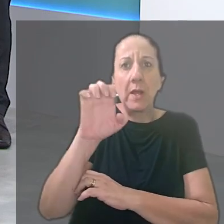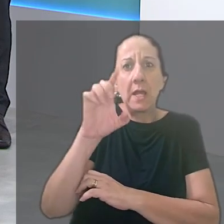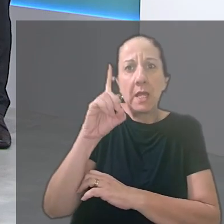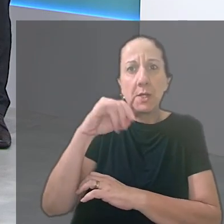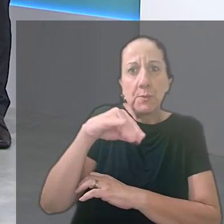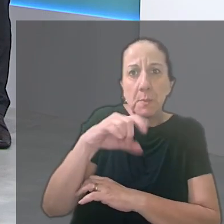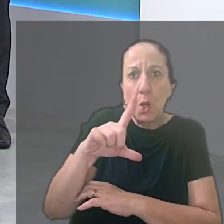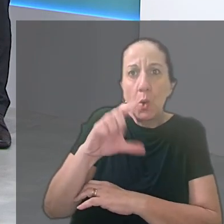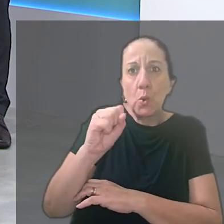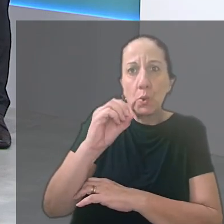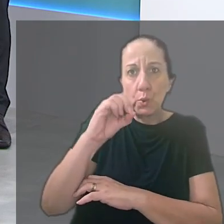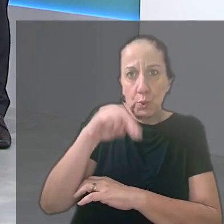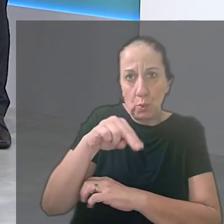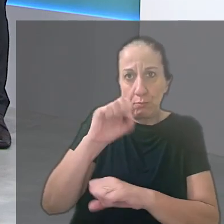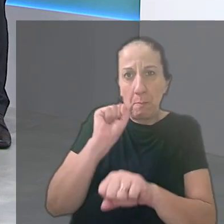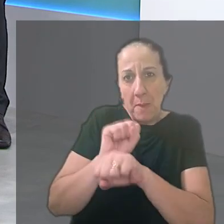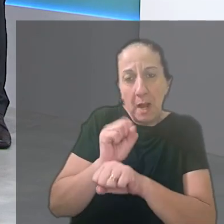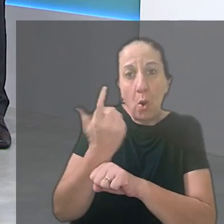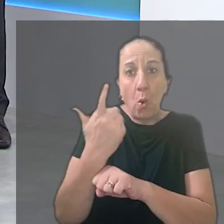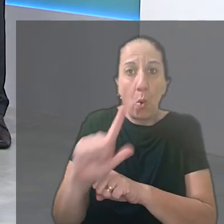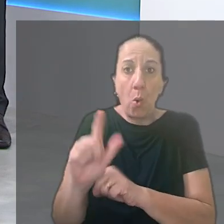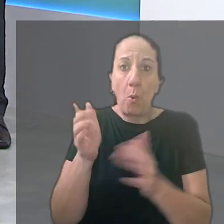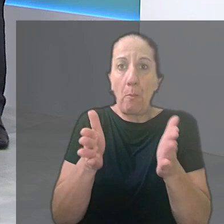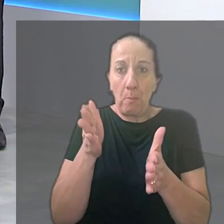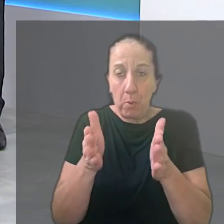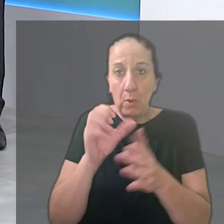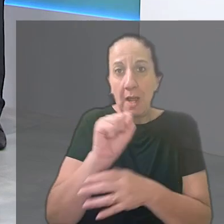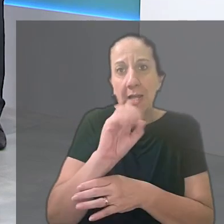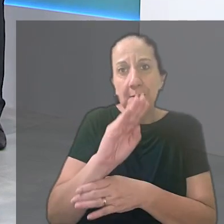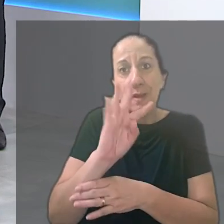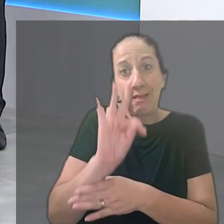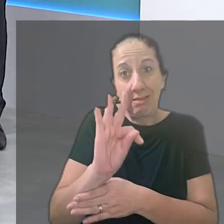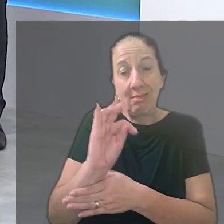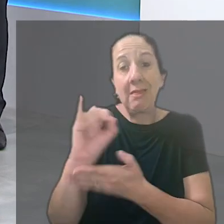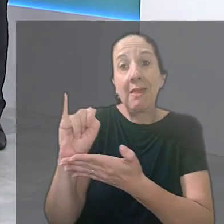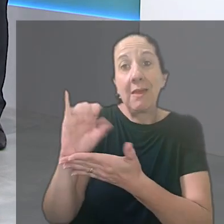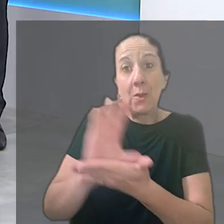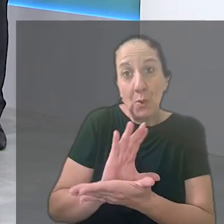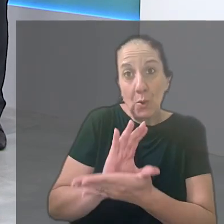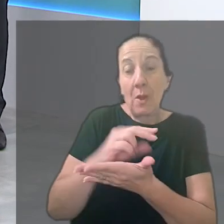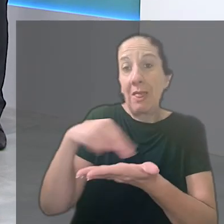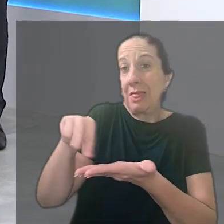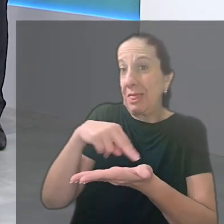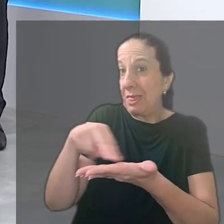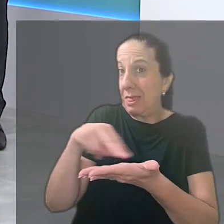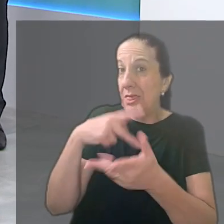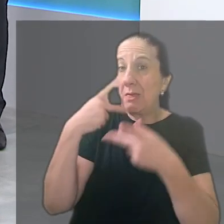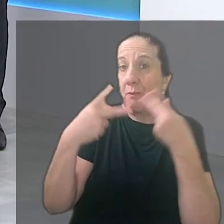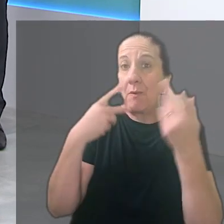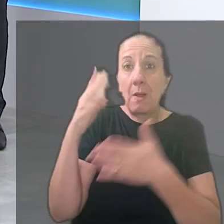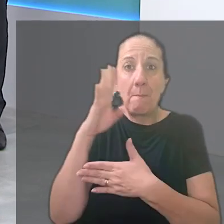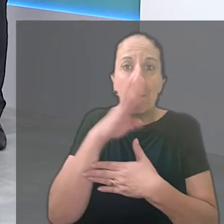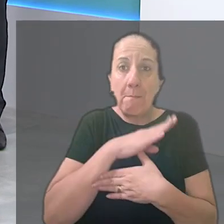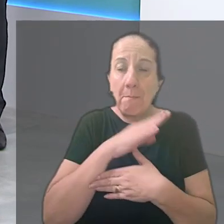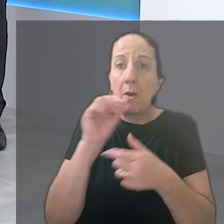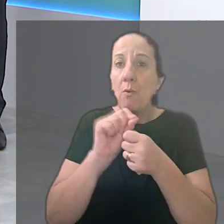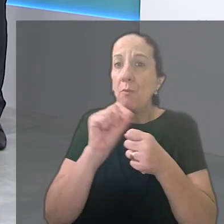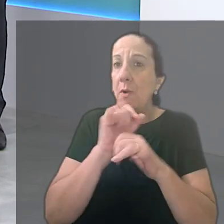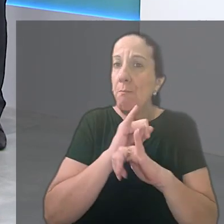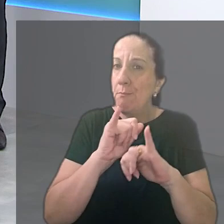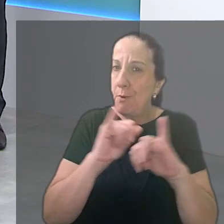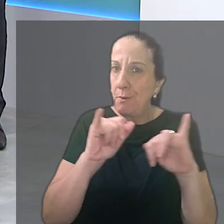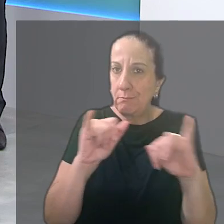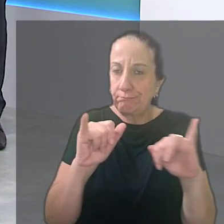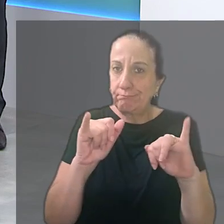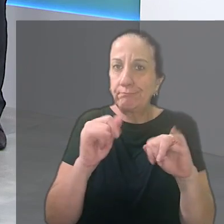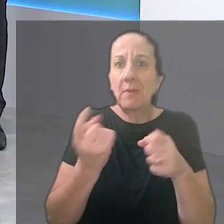federal Edmilson Valentim. E vamos fazer uma pausa e no próximo bloco você vai ver, SBT deve indenizar coreógrafa por comentário